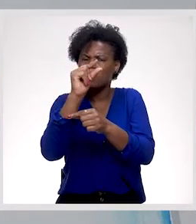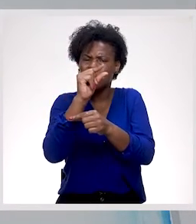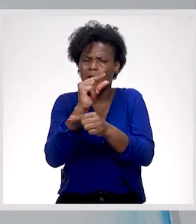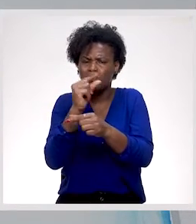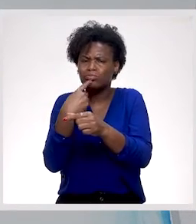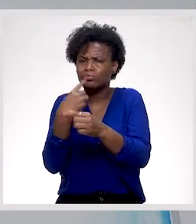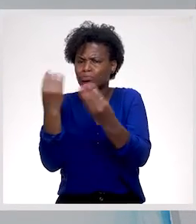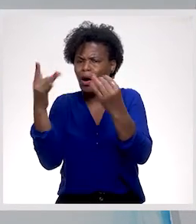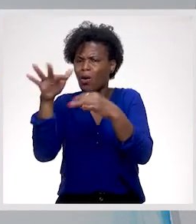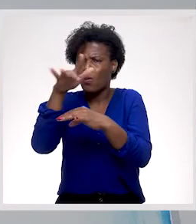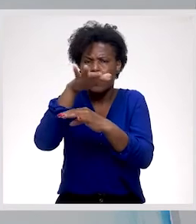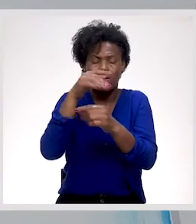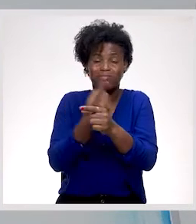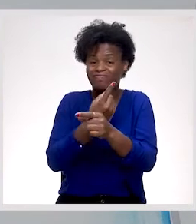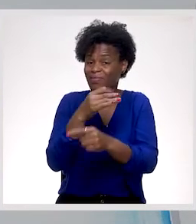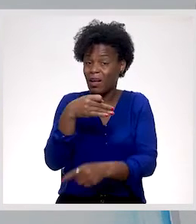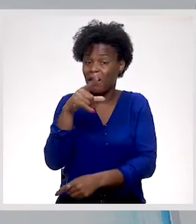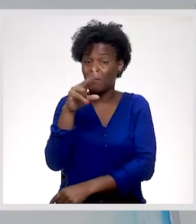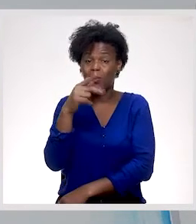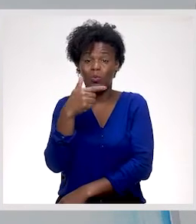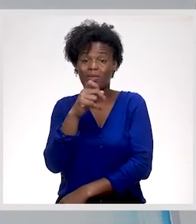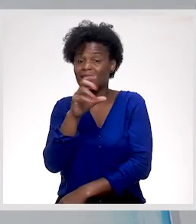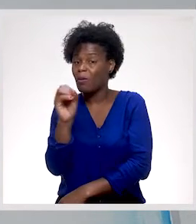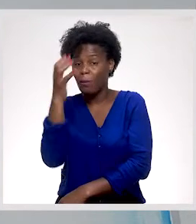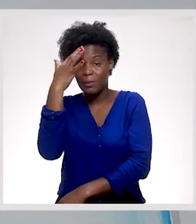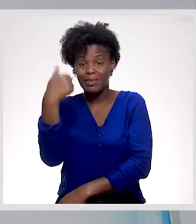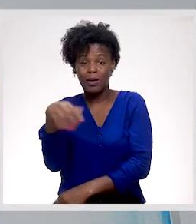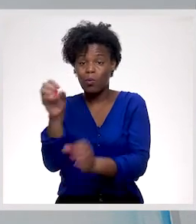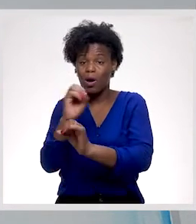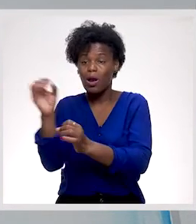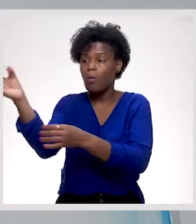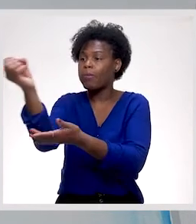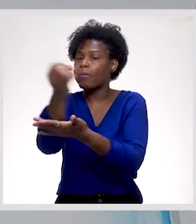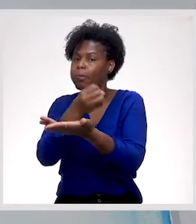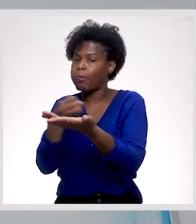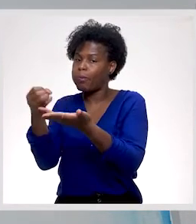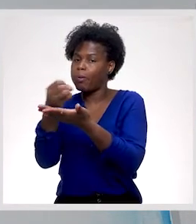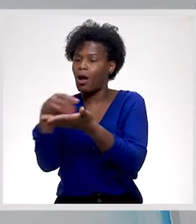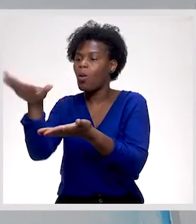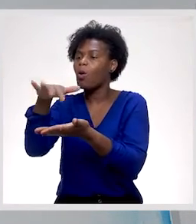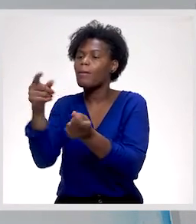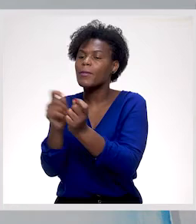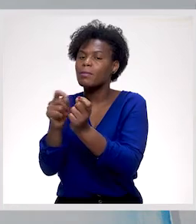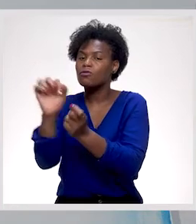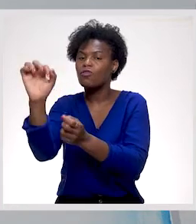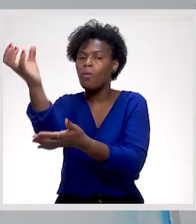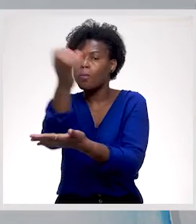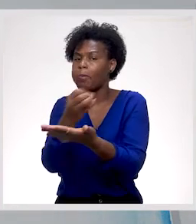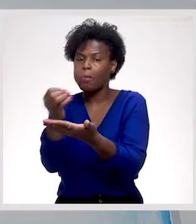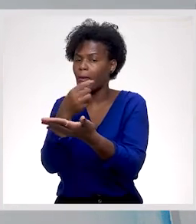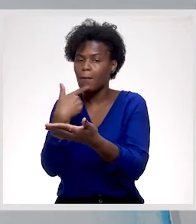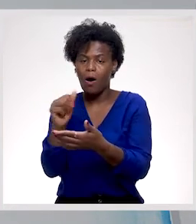Plutão não teve esta capacidade de esvaziar a sua vizinhança de pequenos corpos, de